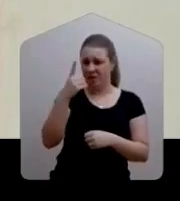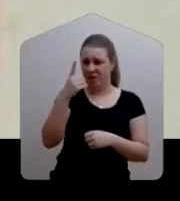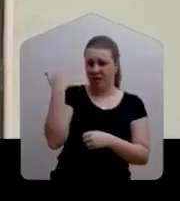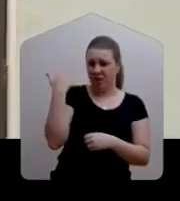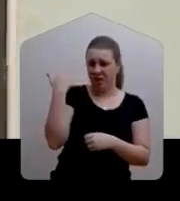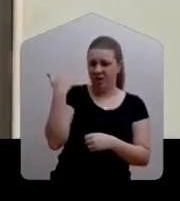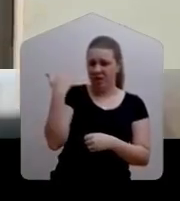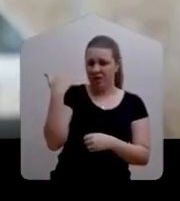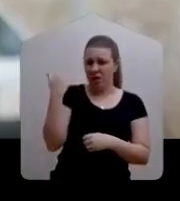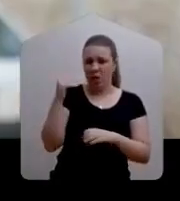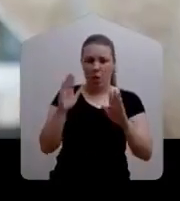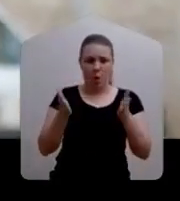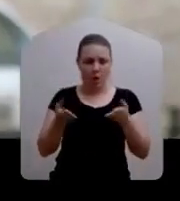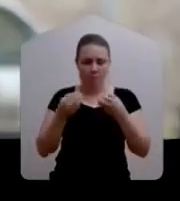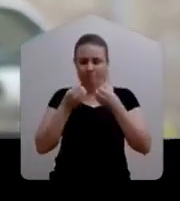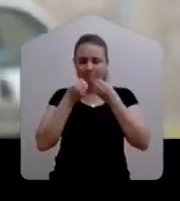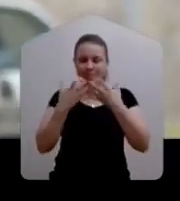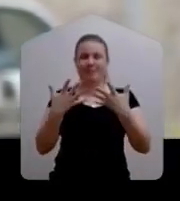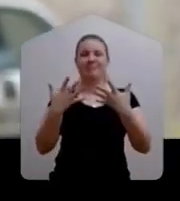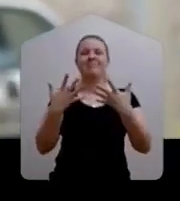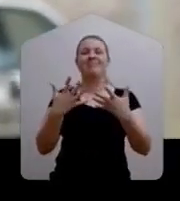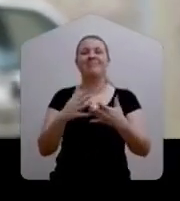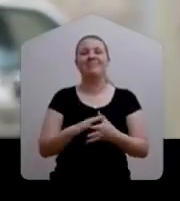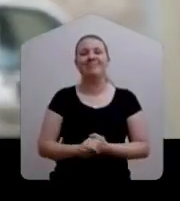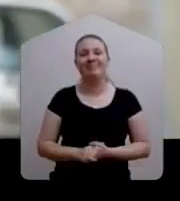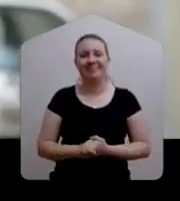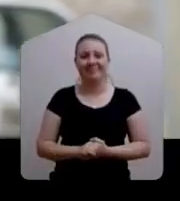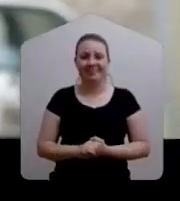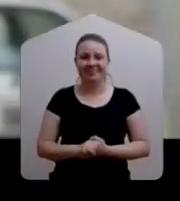dias atrás, eu estou zerado.